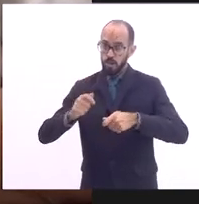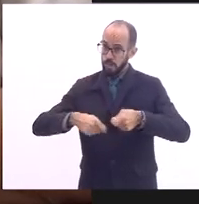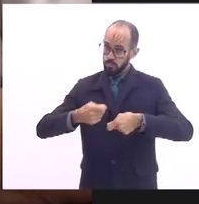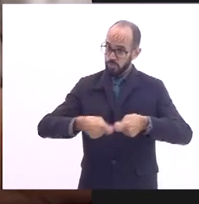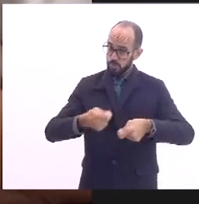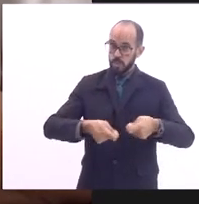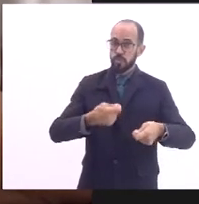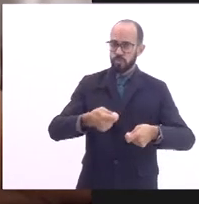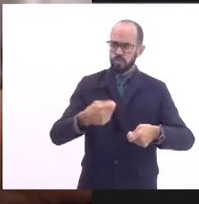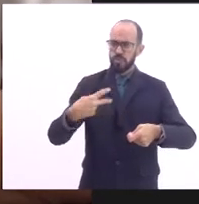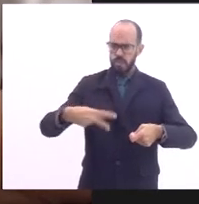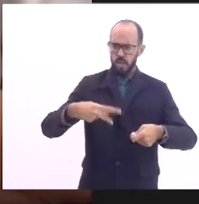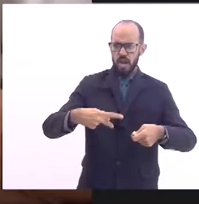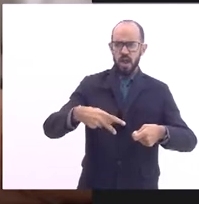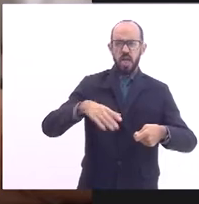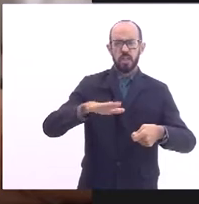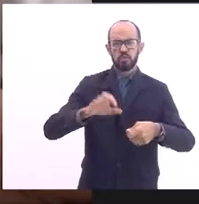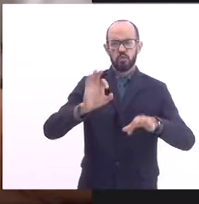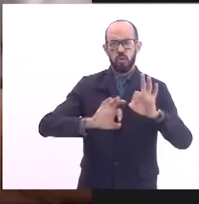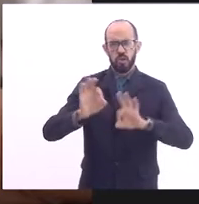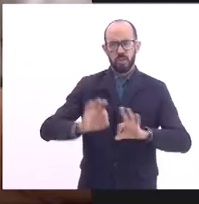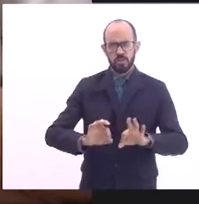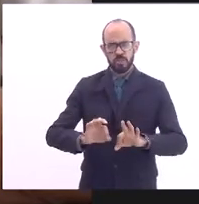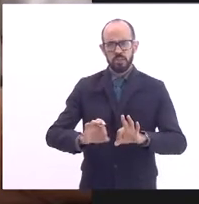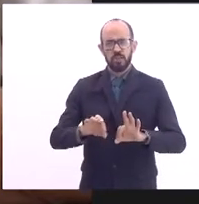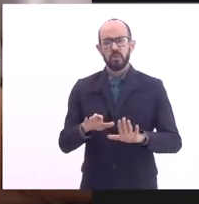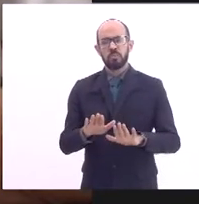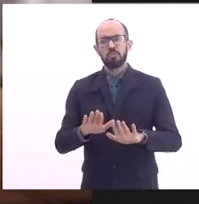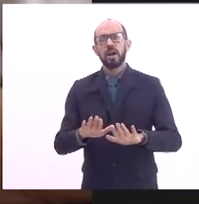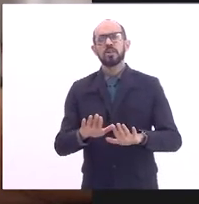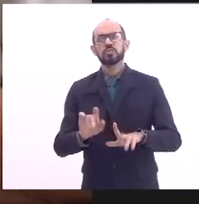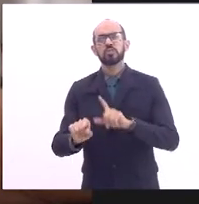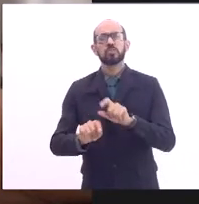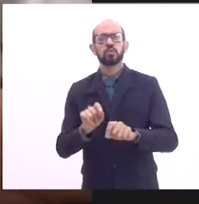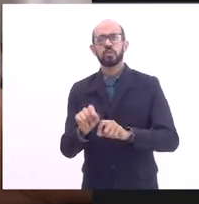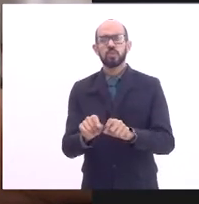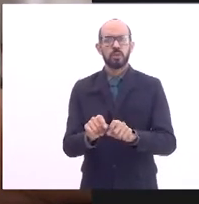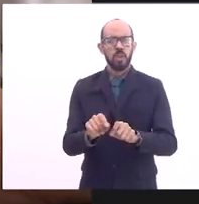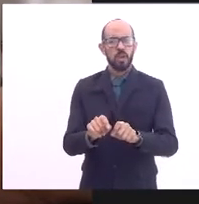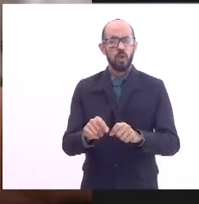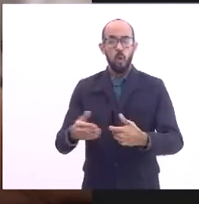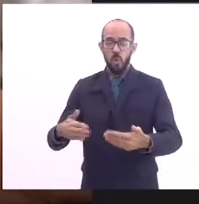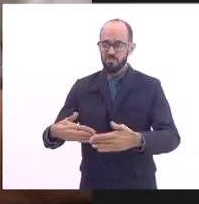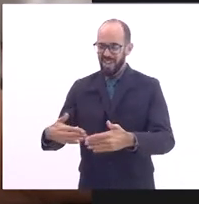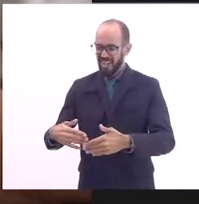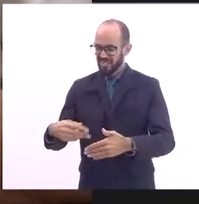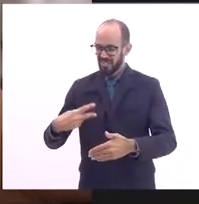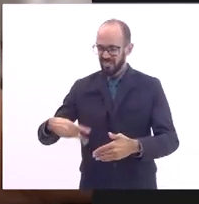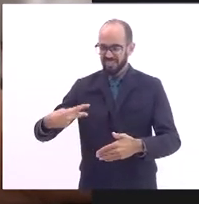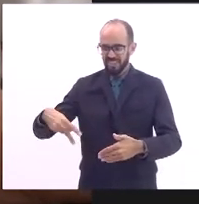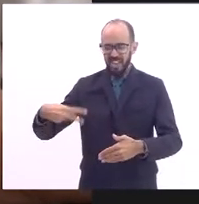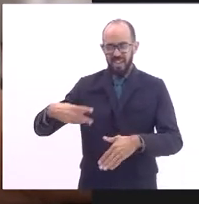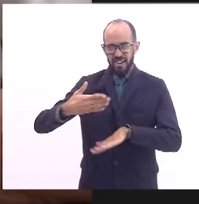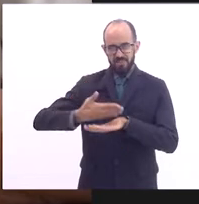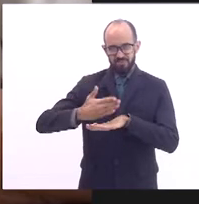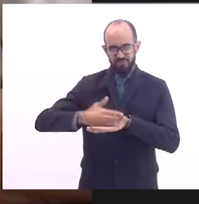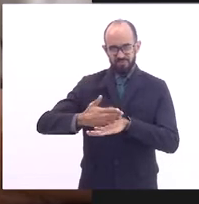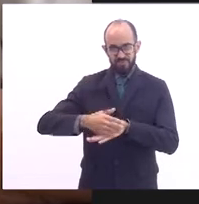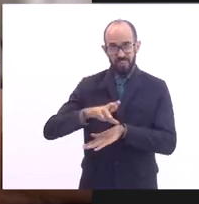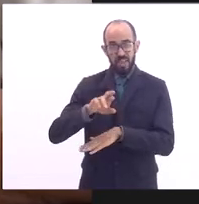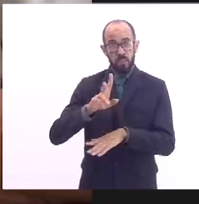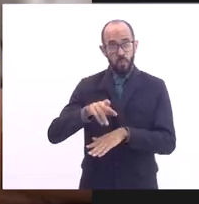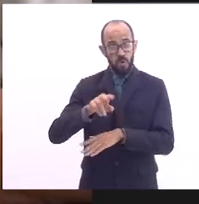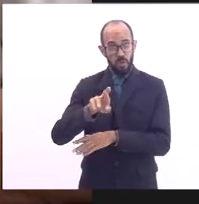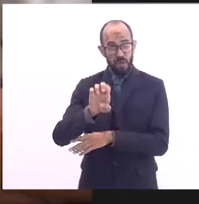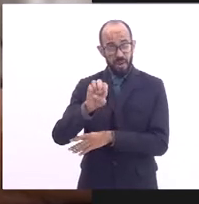administrativo, de organização, mas a parte operacional, como o Renan Lacerda acabou